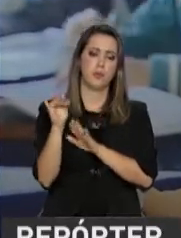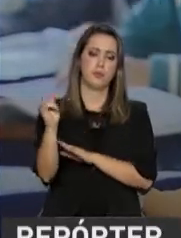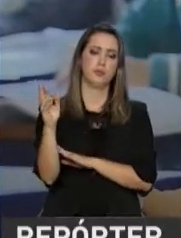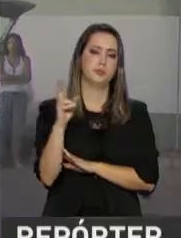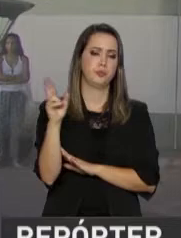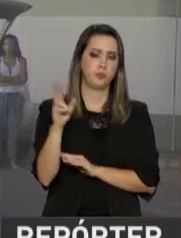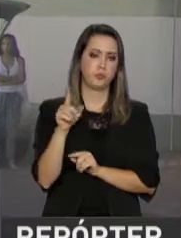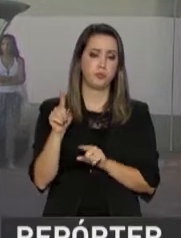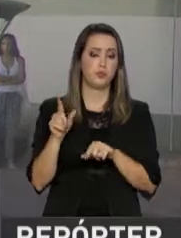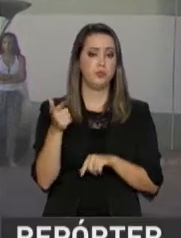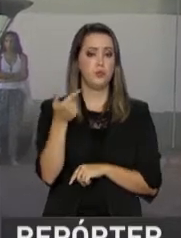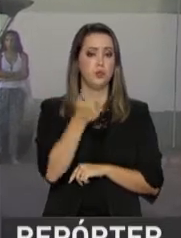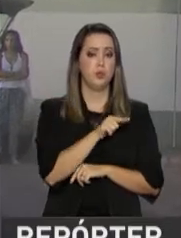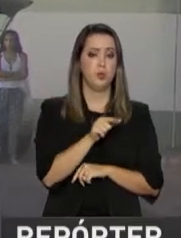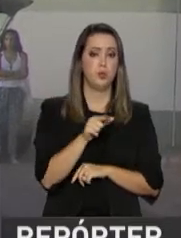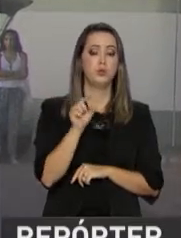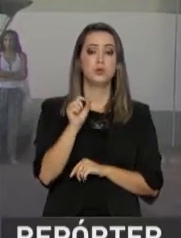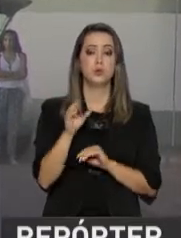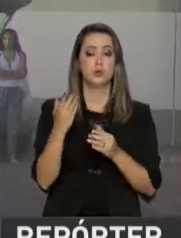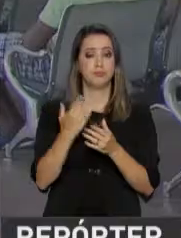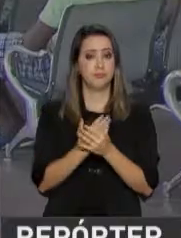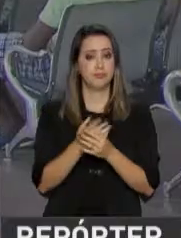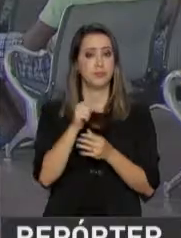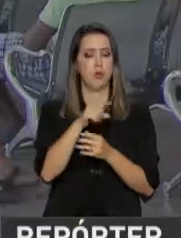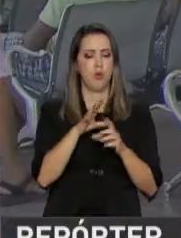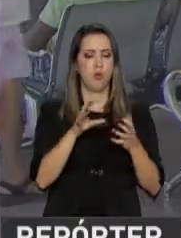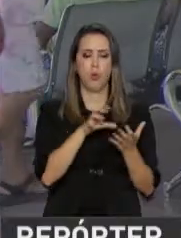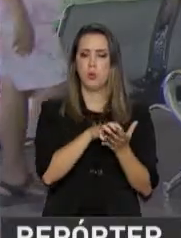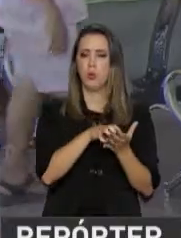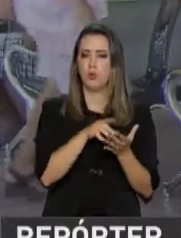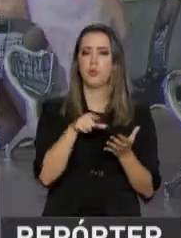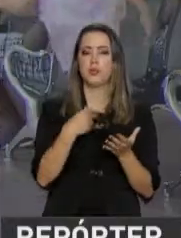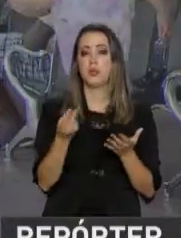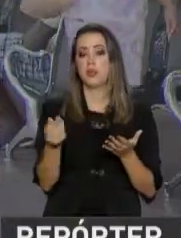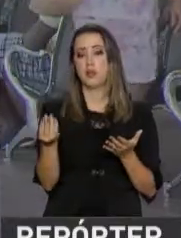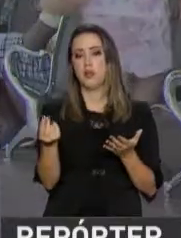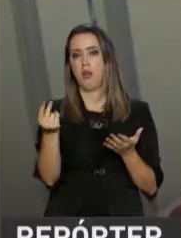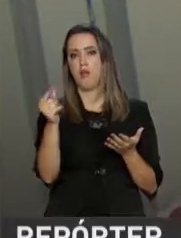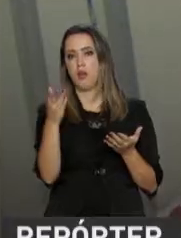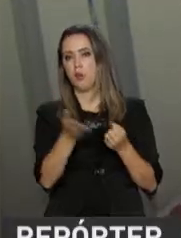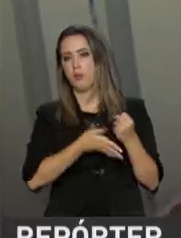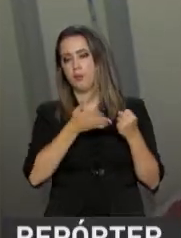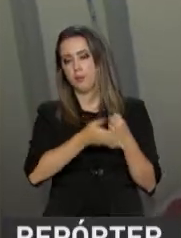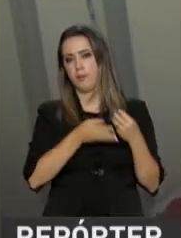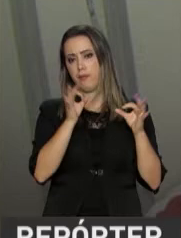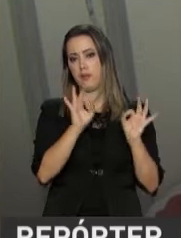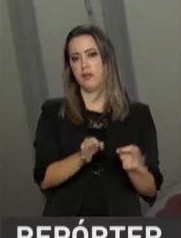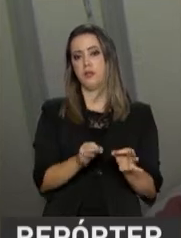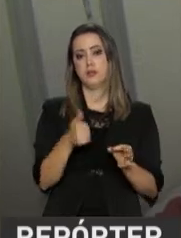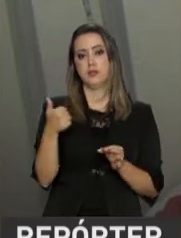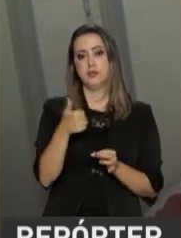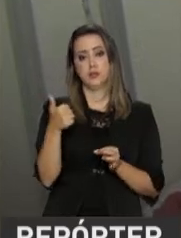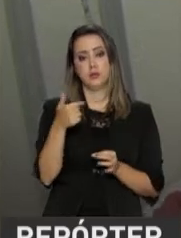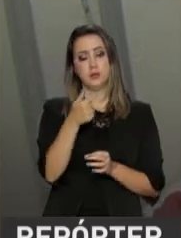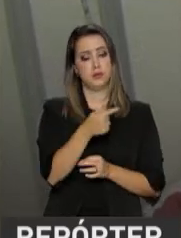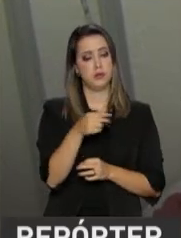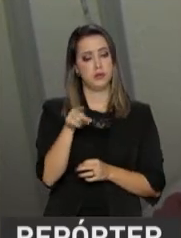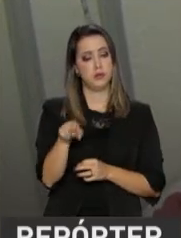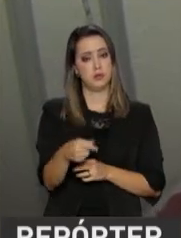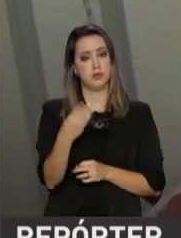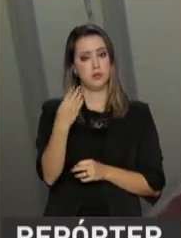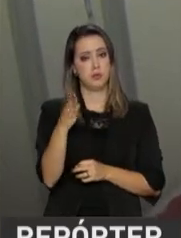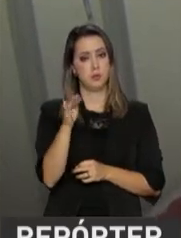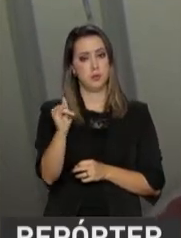de reais outra pasta que tem montante mínimo garantido é a saúde seriam 117 bilhões